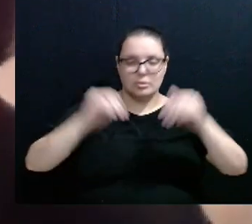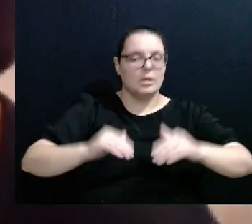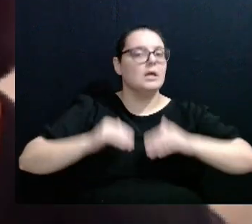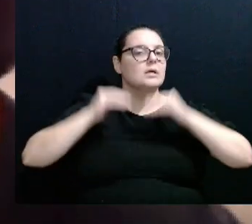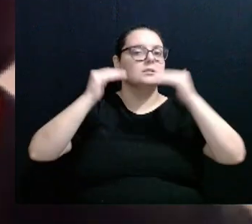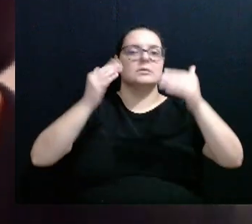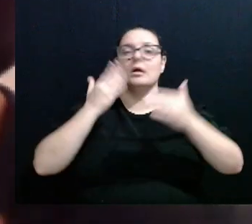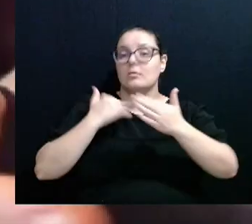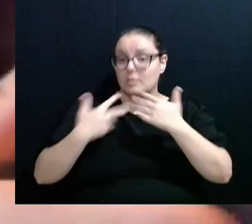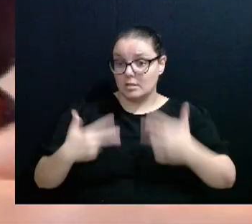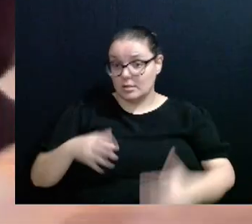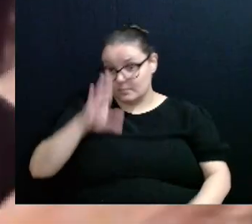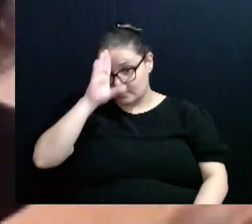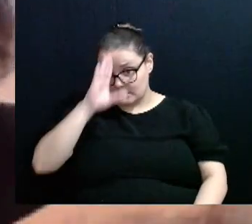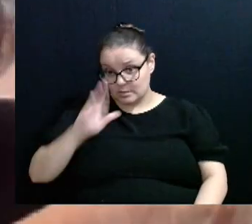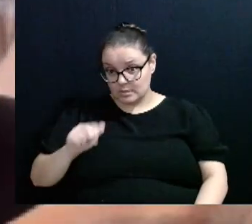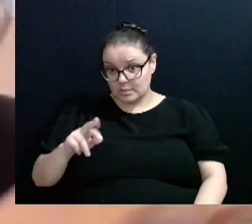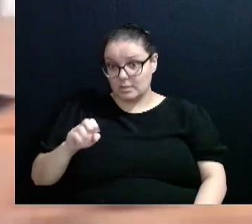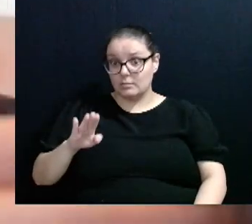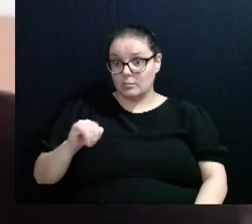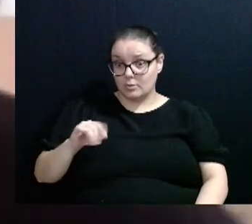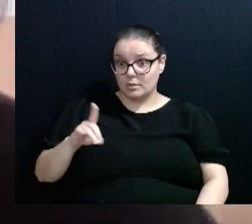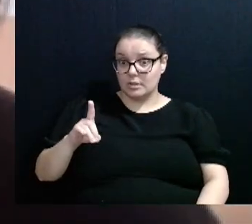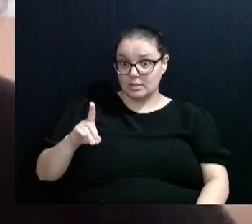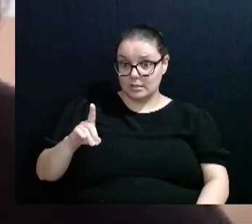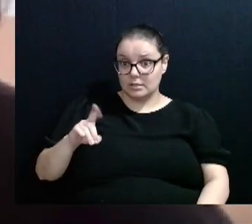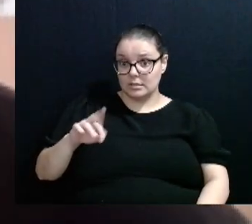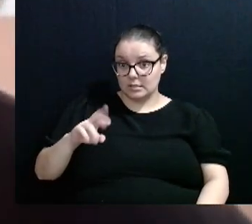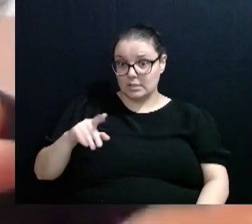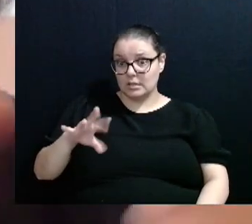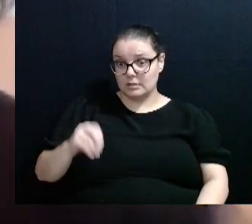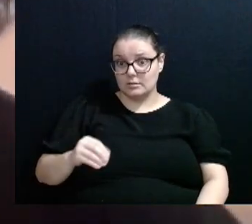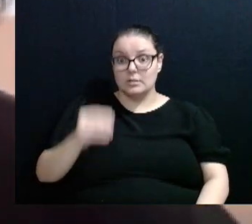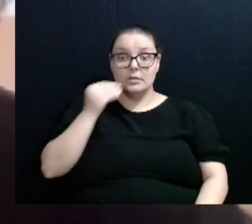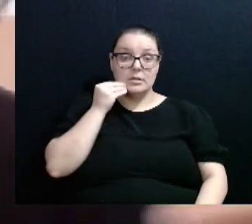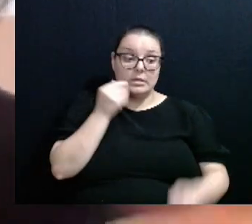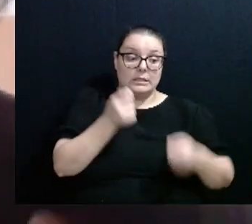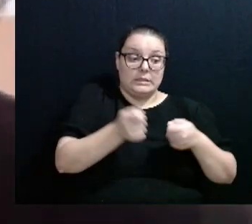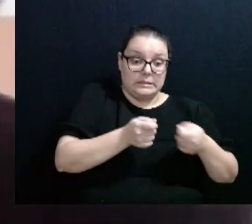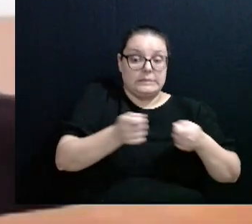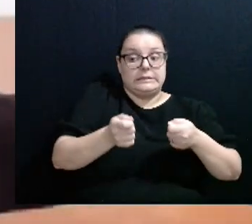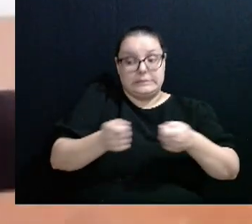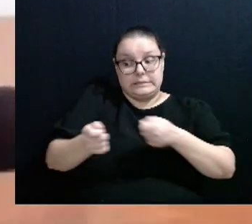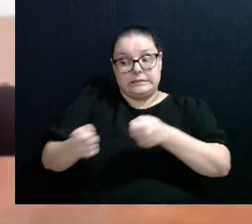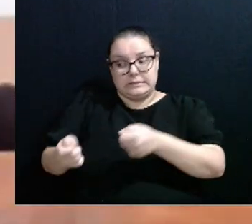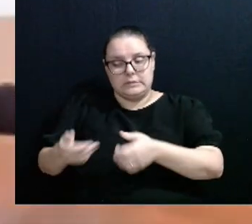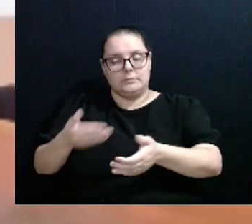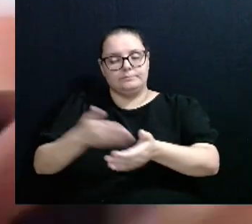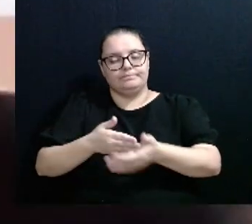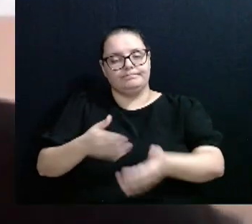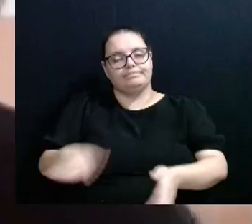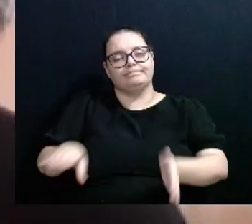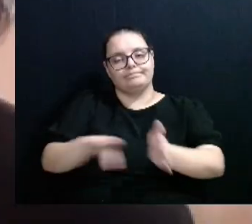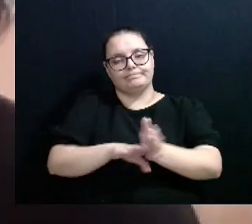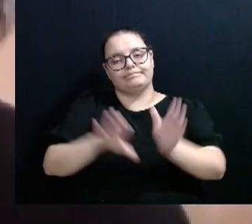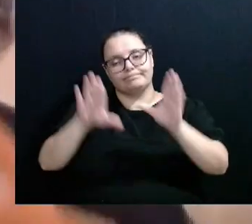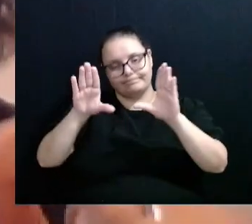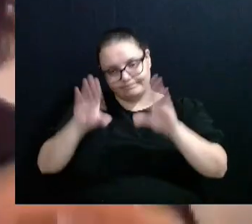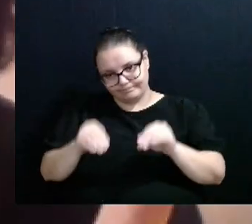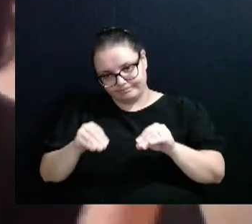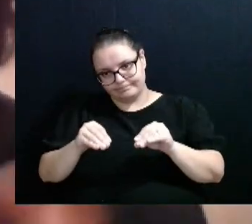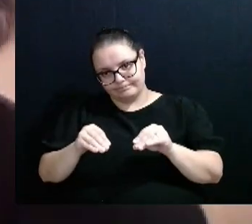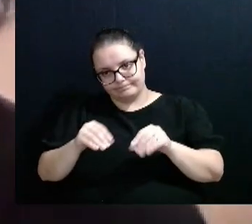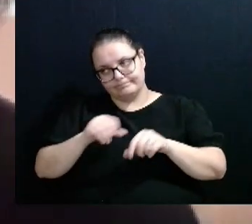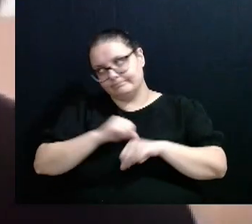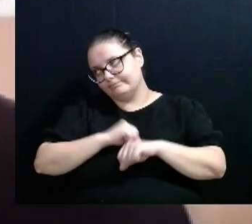especialmente carboidrato, que tento o dia inteiro restringir. Aí, quando vai chutar o balde,